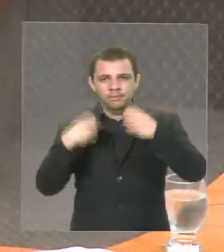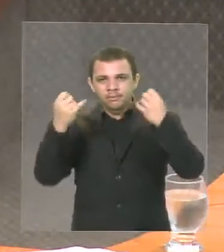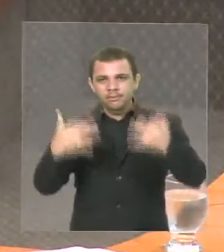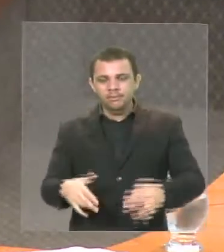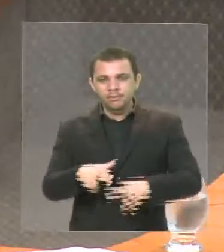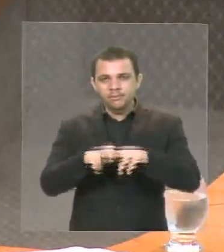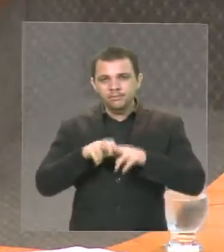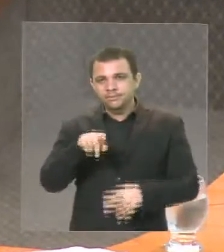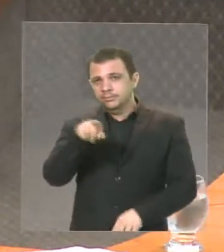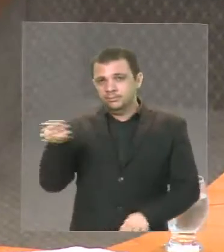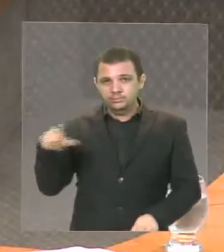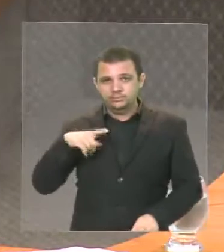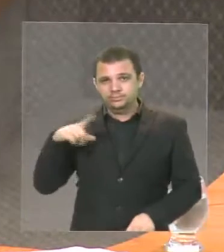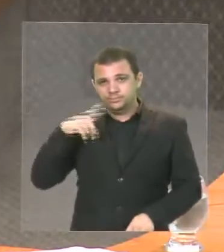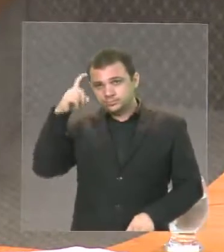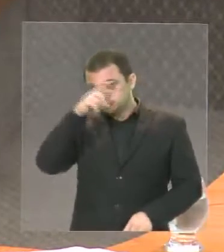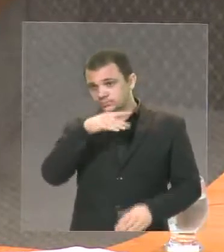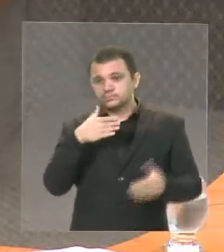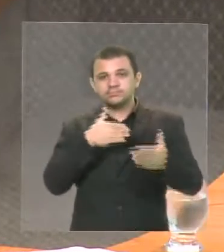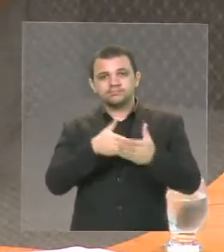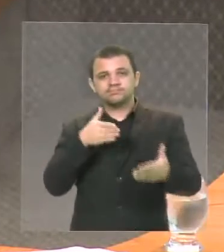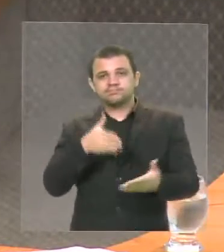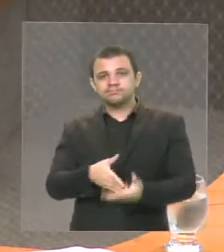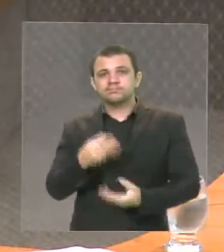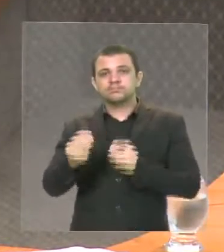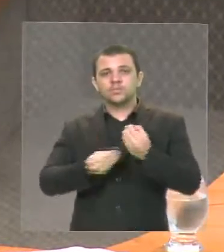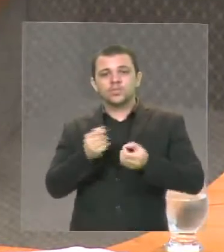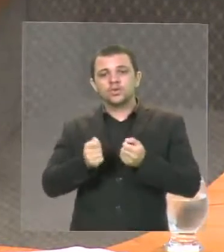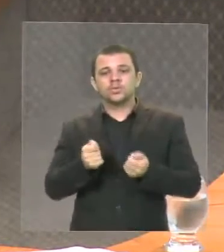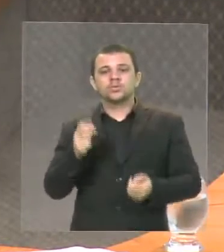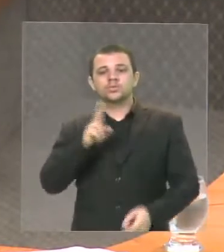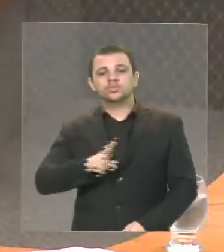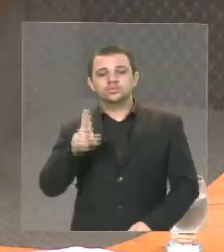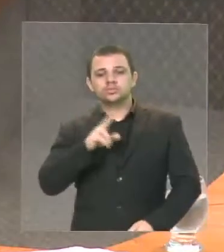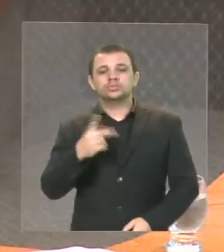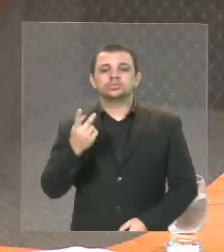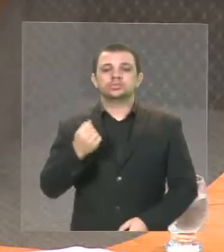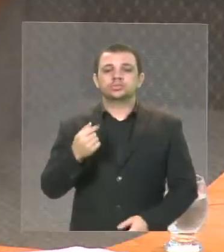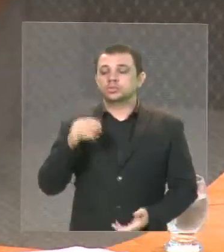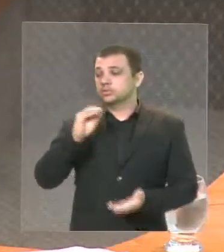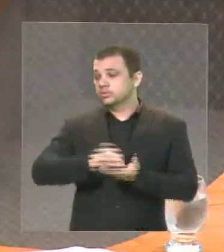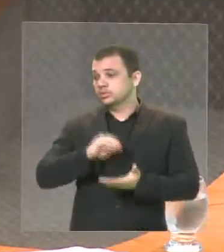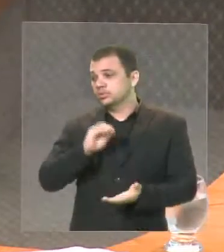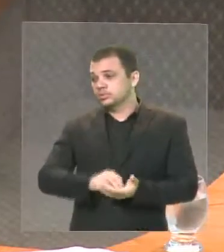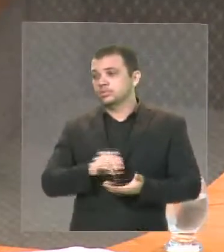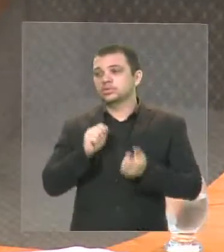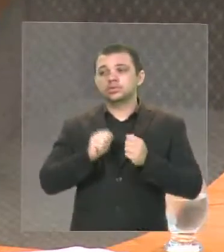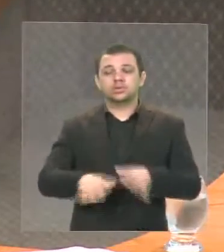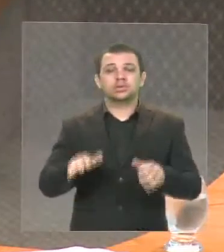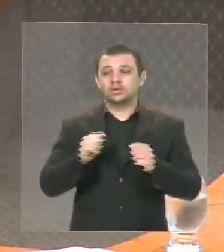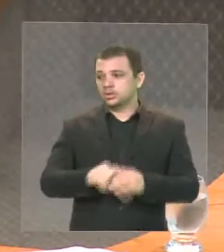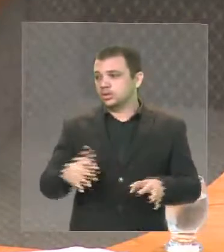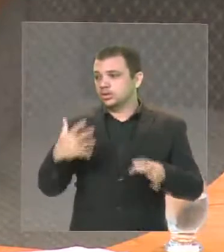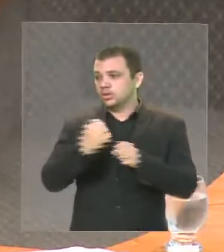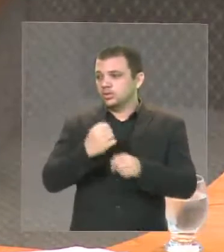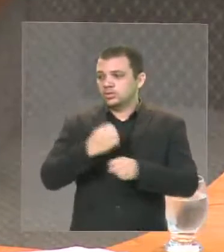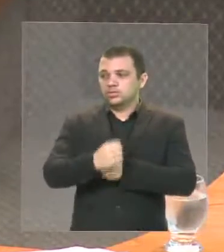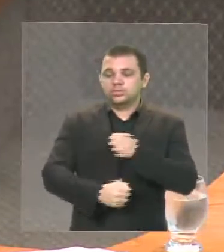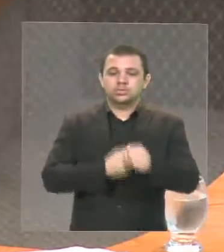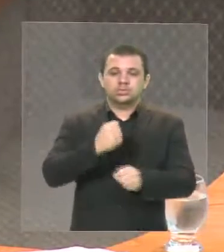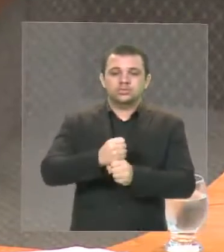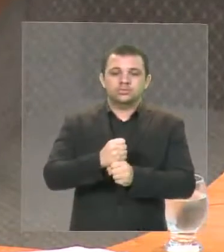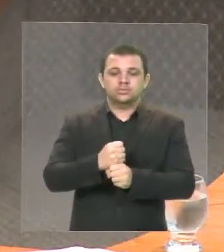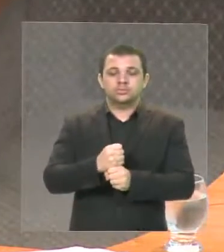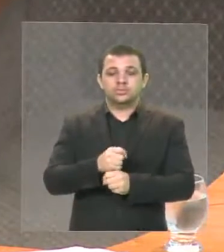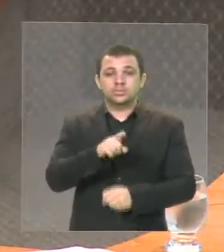estão tendo essa dificuldade imensa para fechar suas contas nesse final de ano, deputado César Pires. Eles